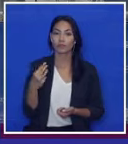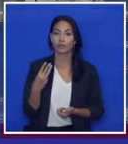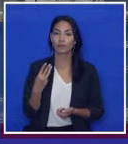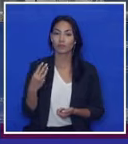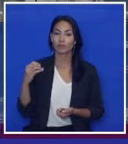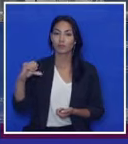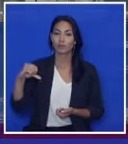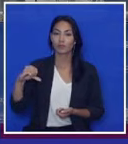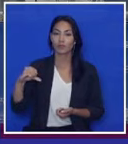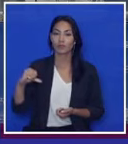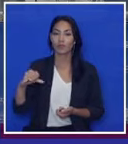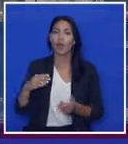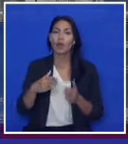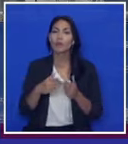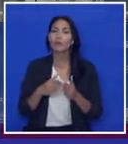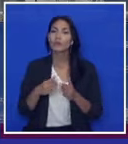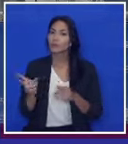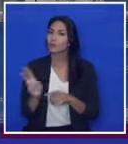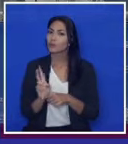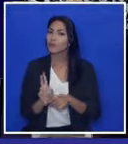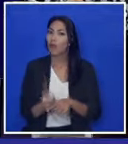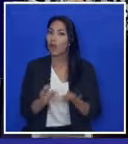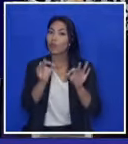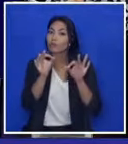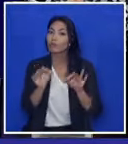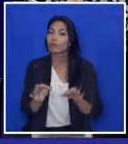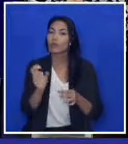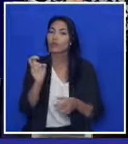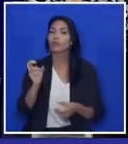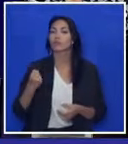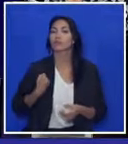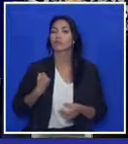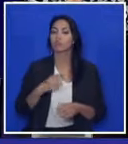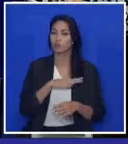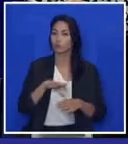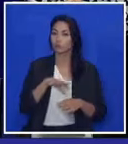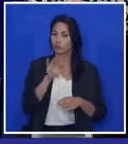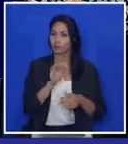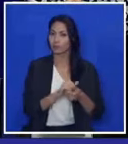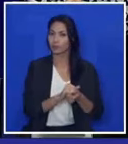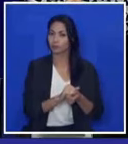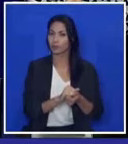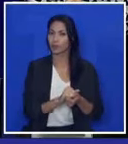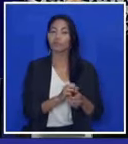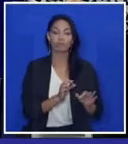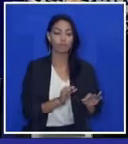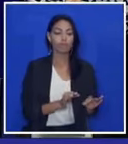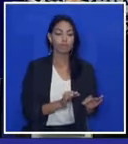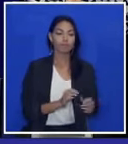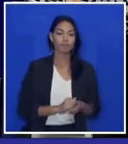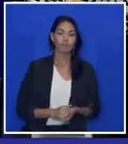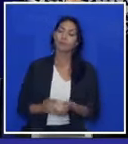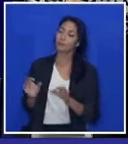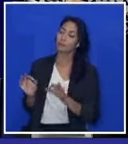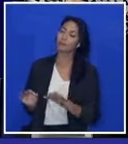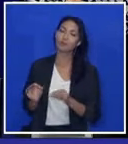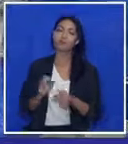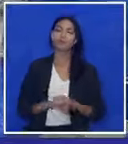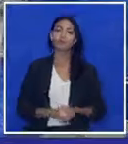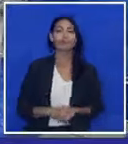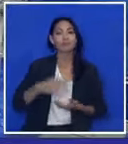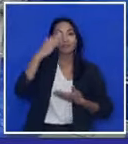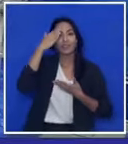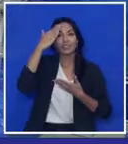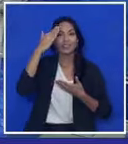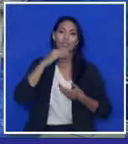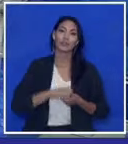e 39. Por favor, senhoras auditoras, as senhoras confirmam os 5 números sorteados? Confirmo. Sim,